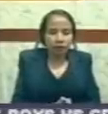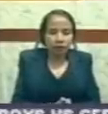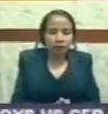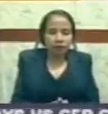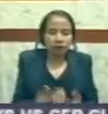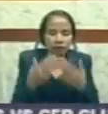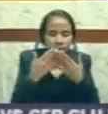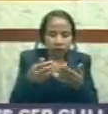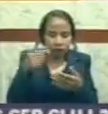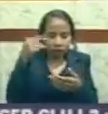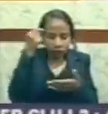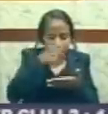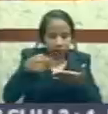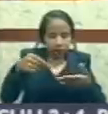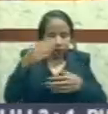Obrigado, Sra. Secretária Mesa.